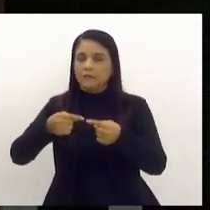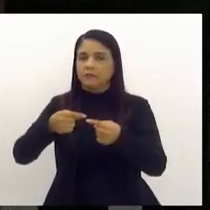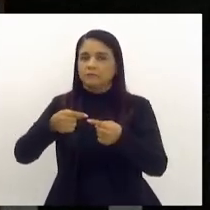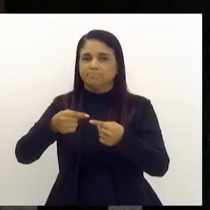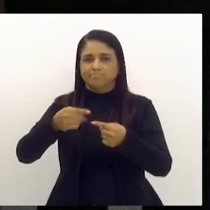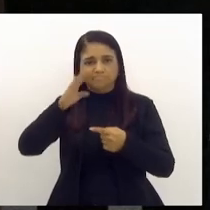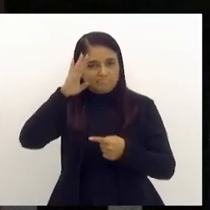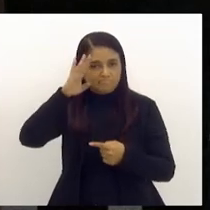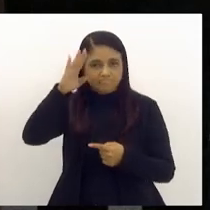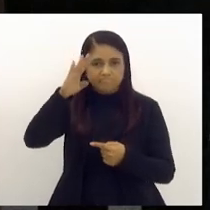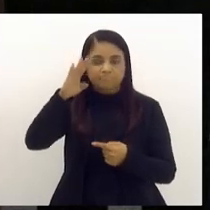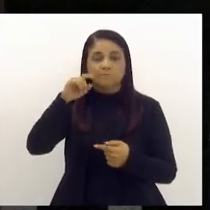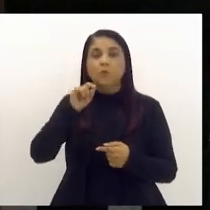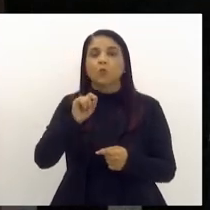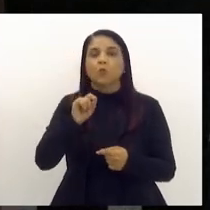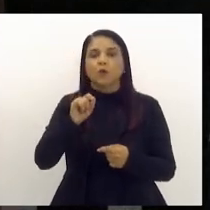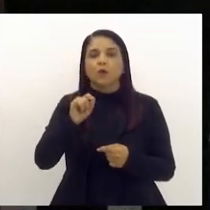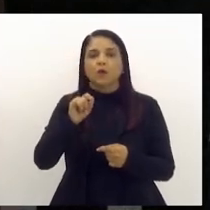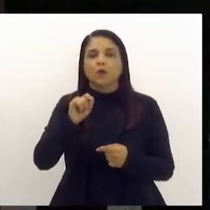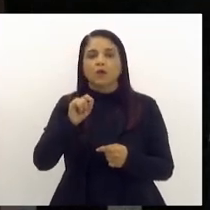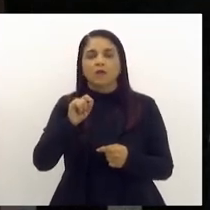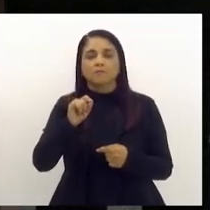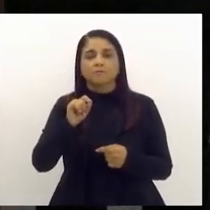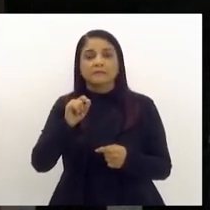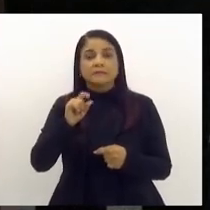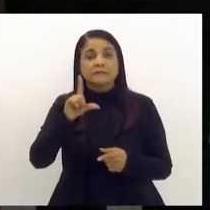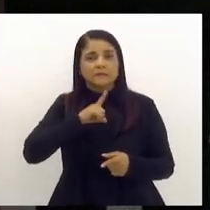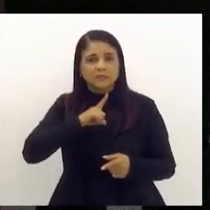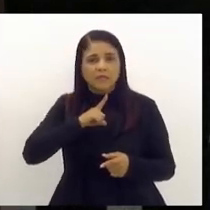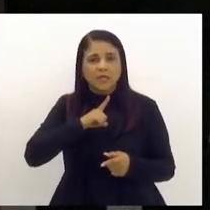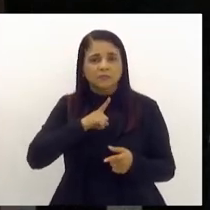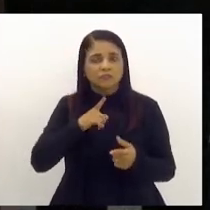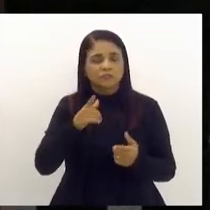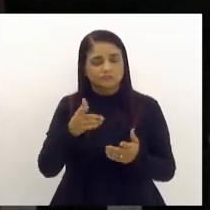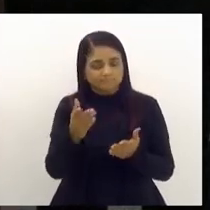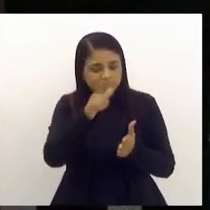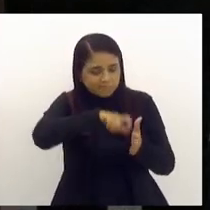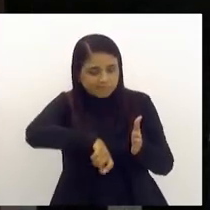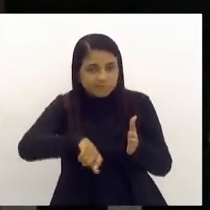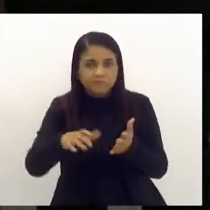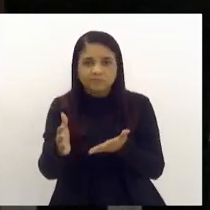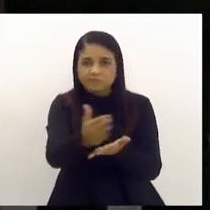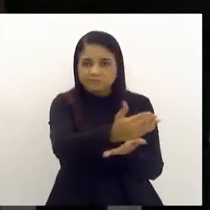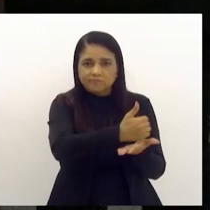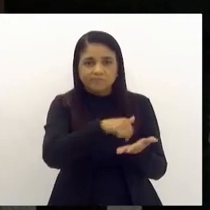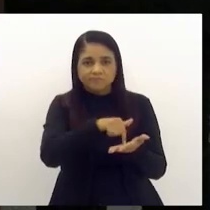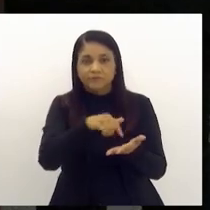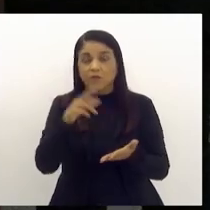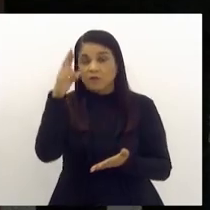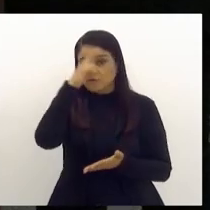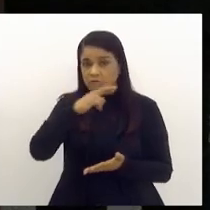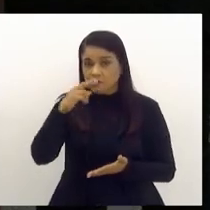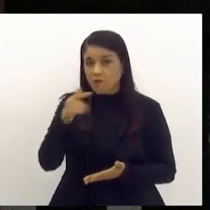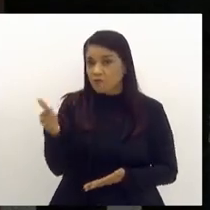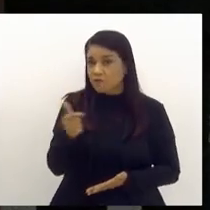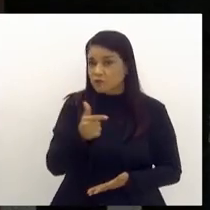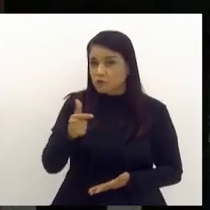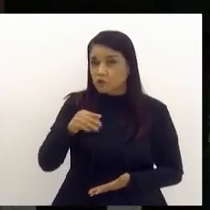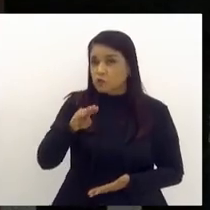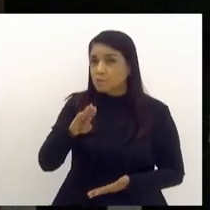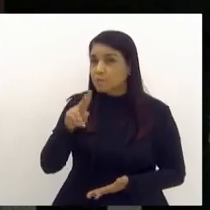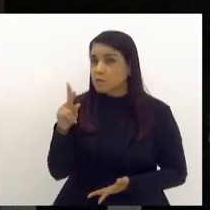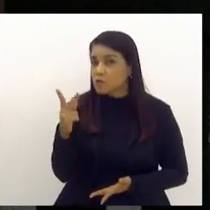que é exatamente a lógica que a gente tem de benefícios fiscais, que hoje está na monta de 22 bilhões, ou